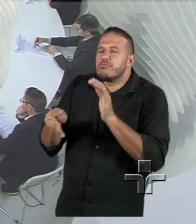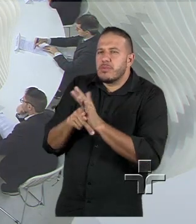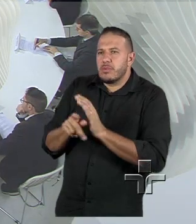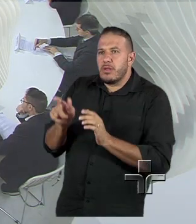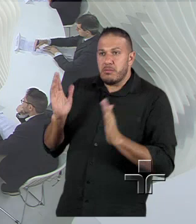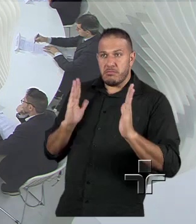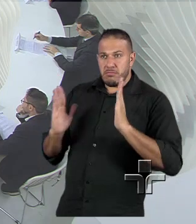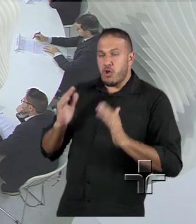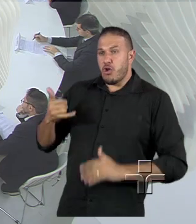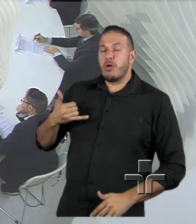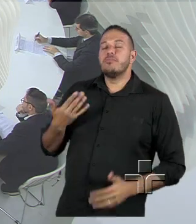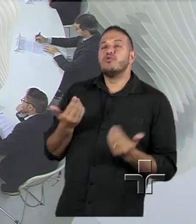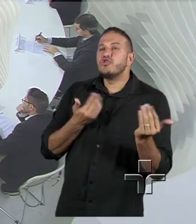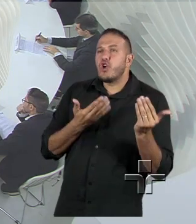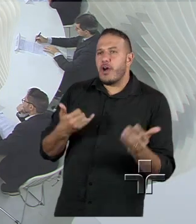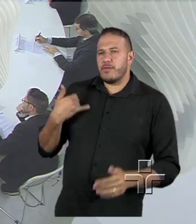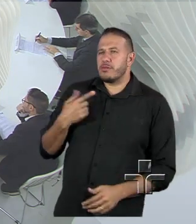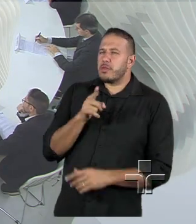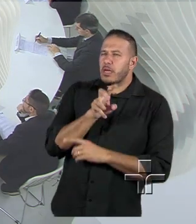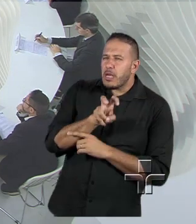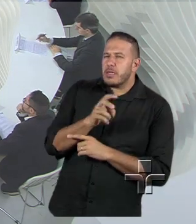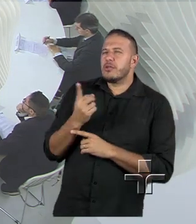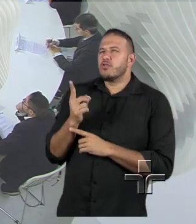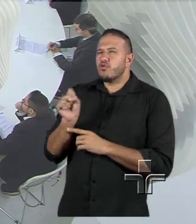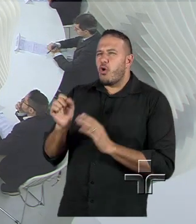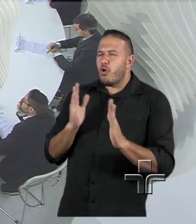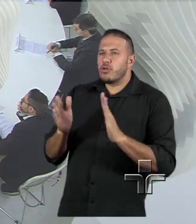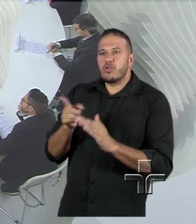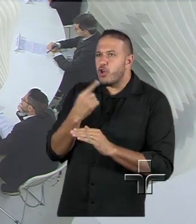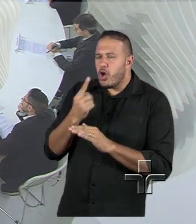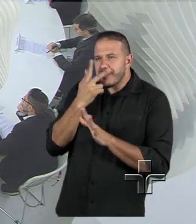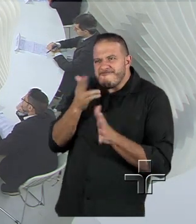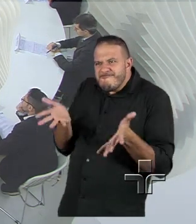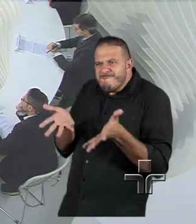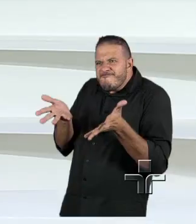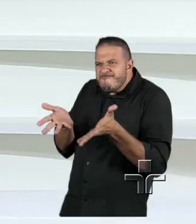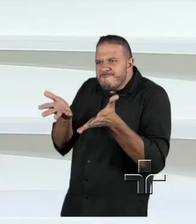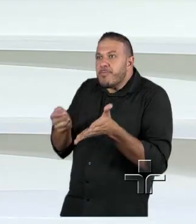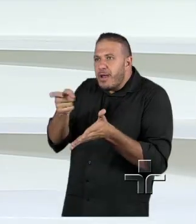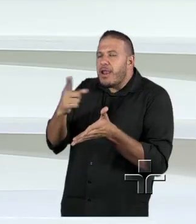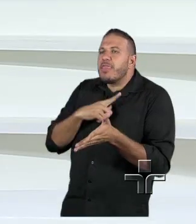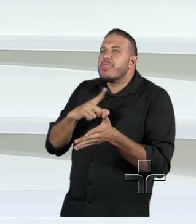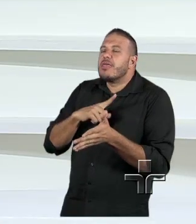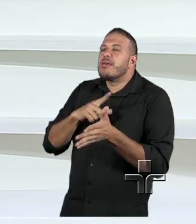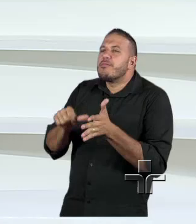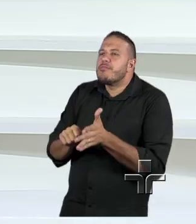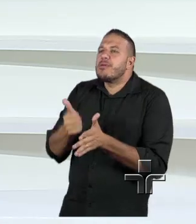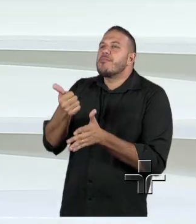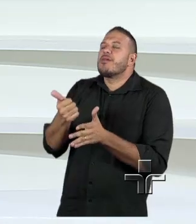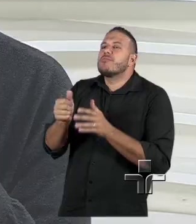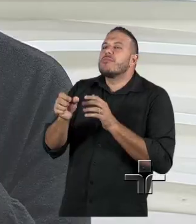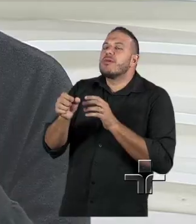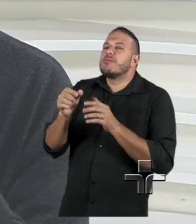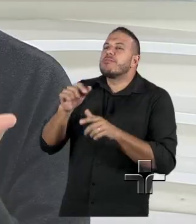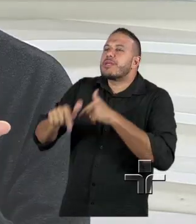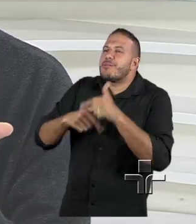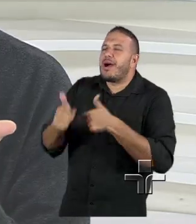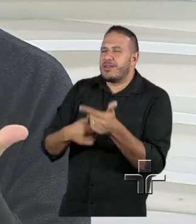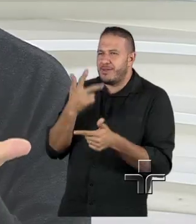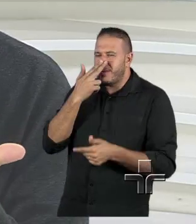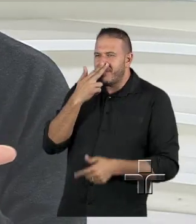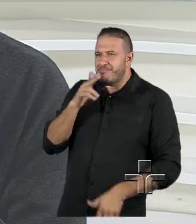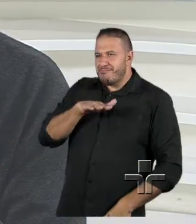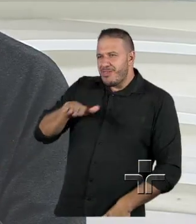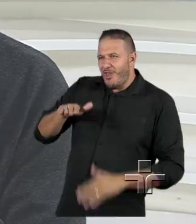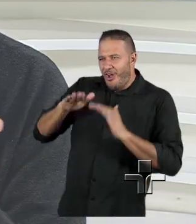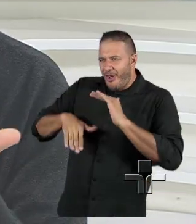a 18 anos, nós somos creditados a desenvolvê-los para ter o primeiro emprego como menores aprendizes. Então, o